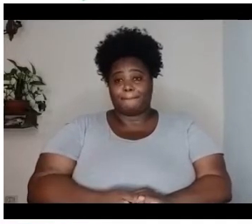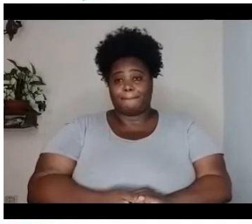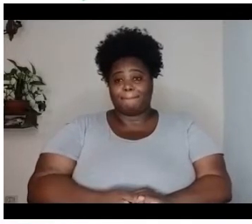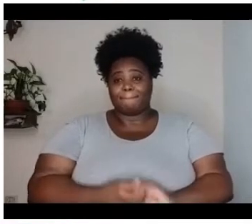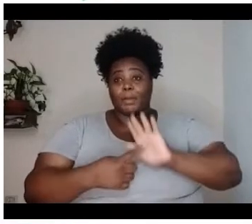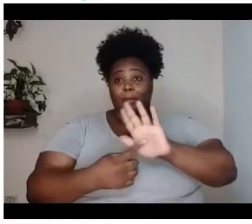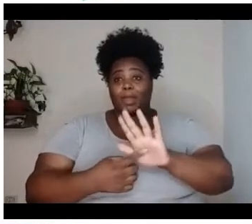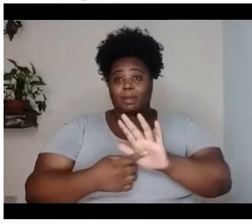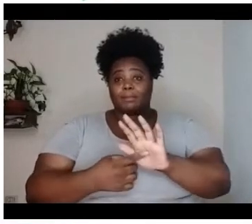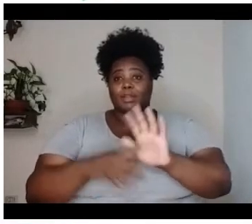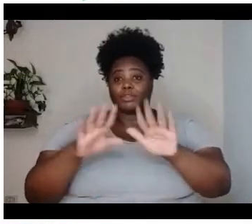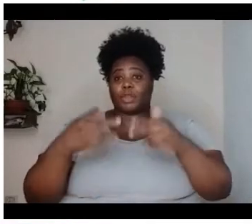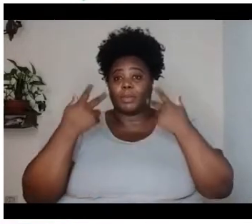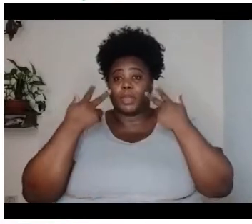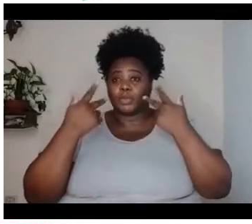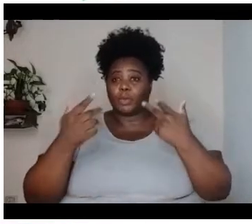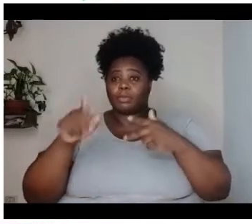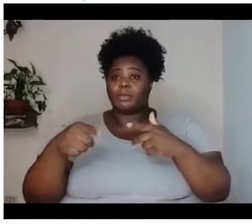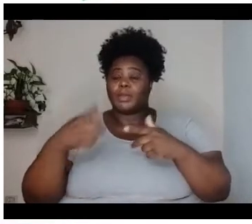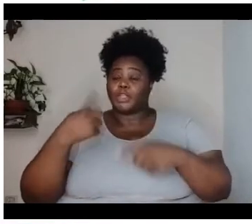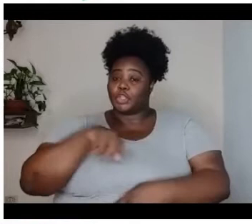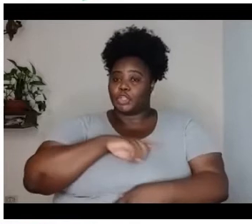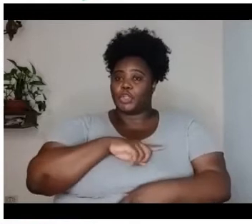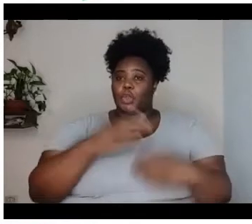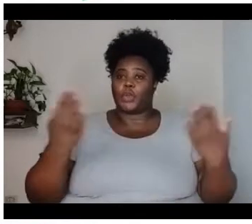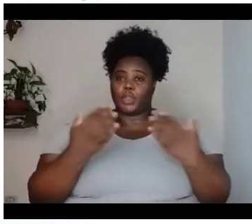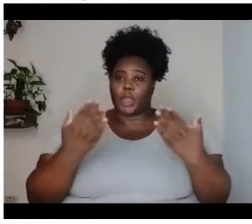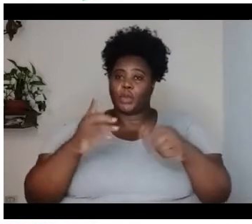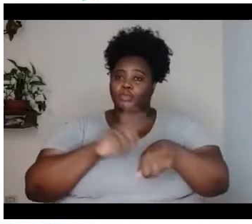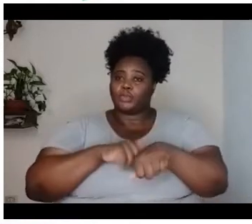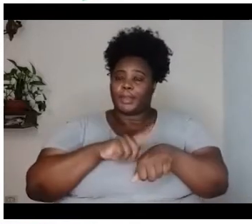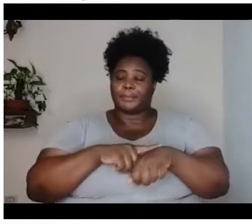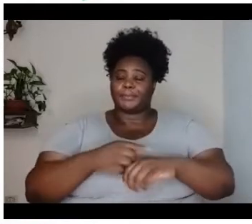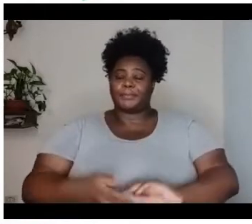contemporânea, digamos assim, mais perto de nós agora neste tempo histórico.